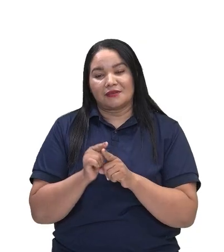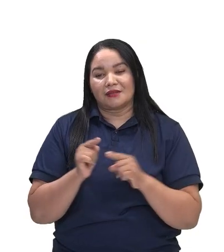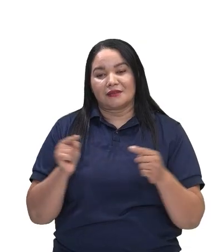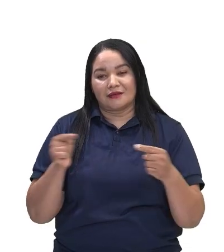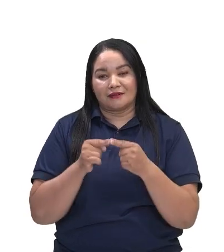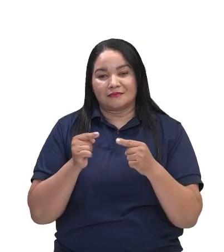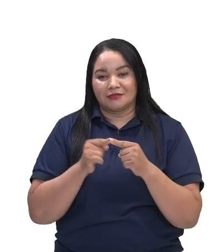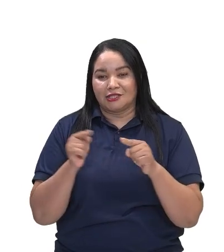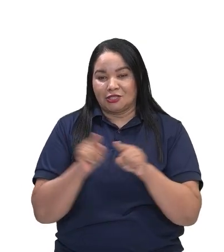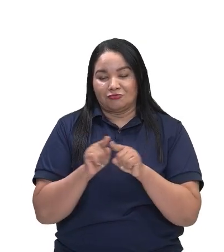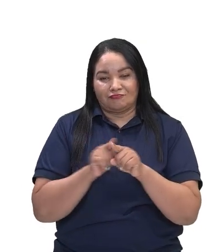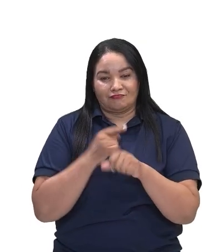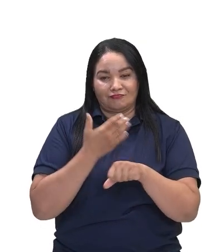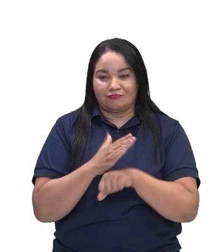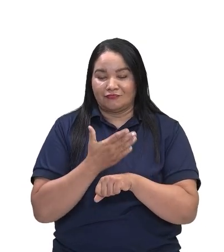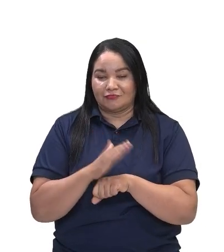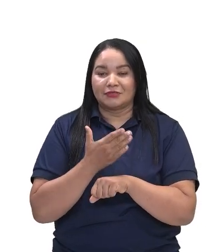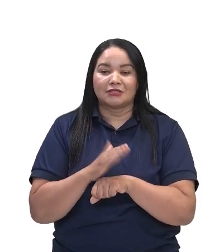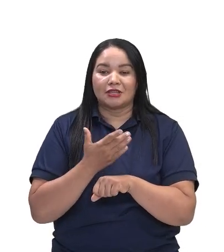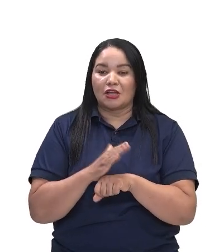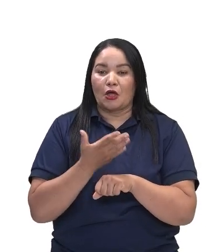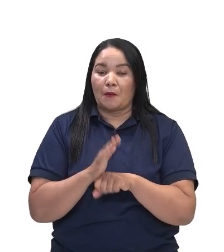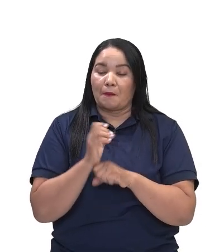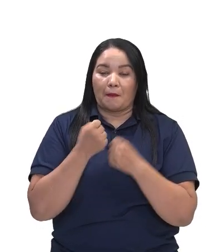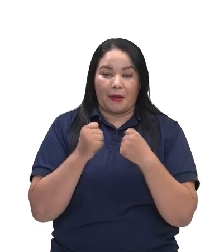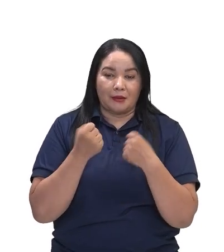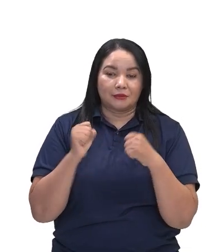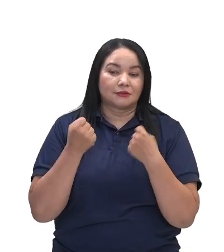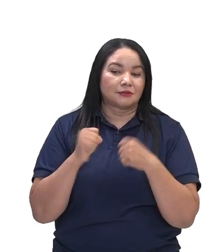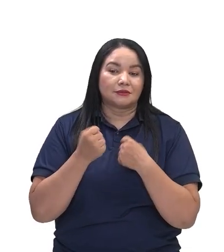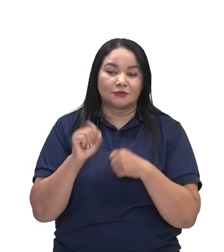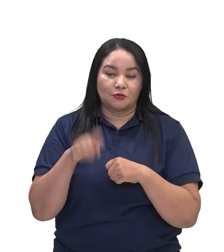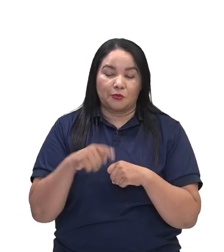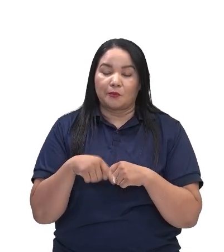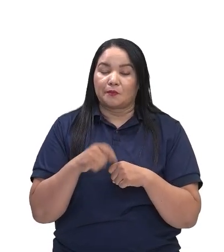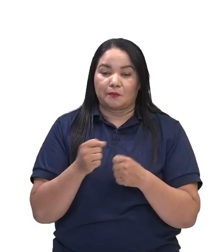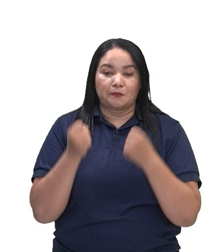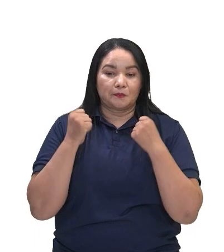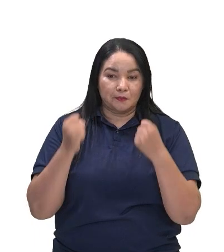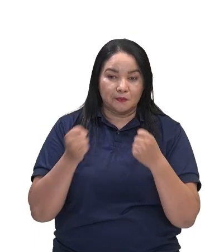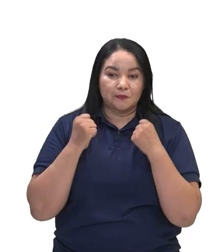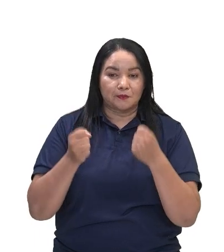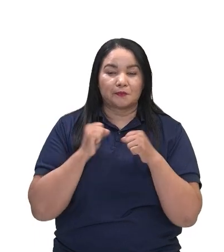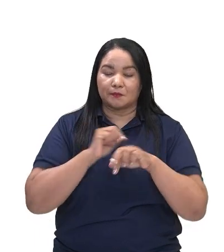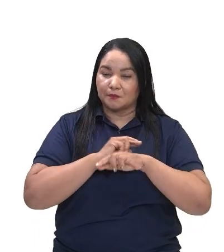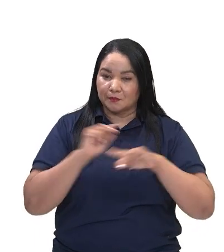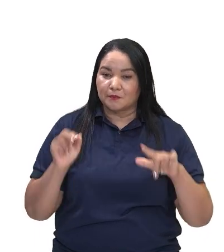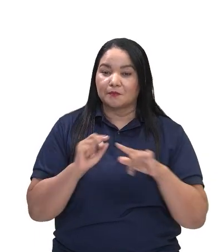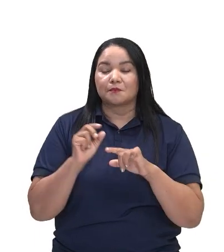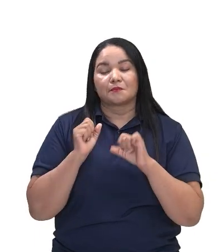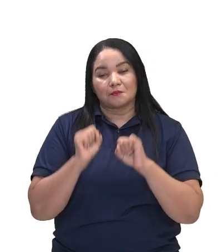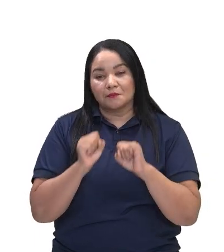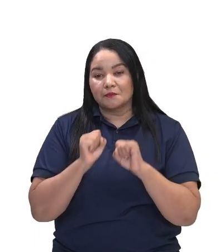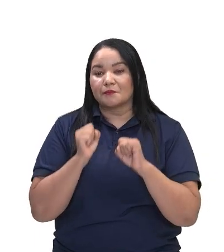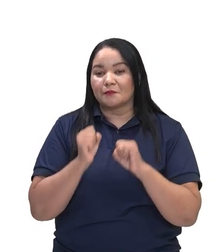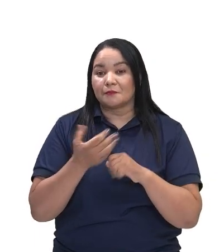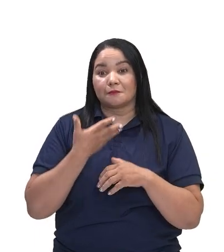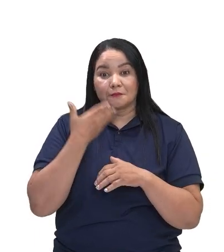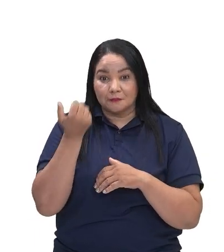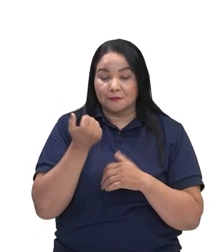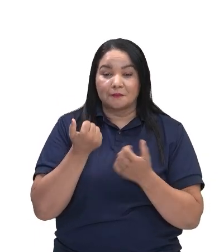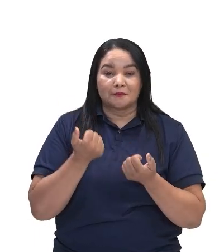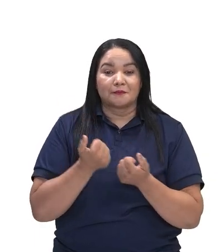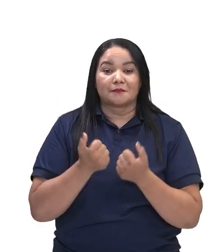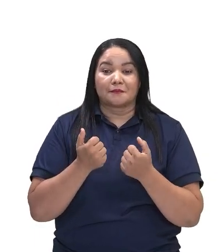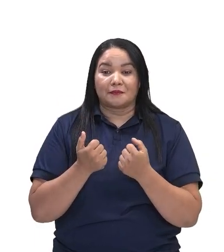das práticas, né, das atividades esportivas, atividades físicas, que vão ali melhorar o desempenho físico